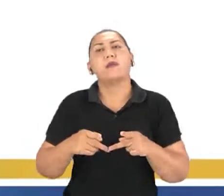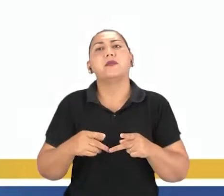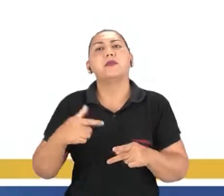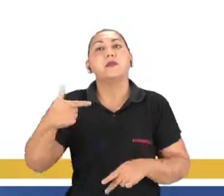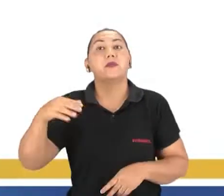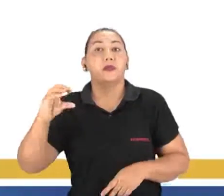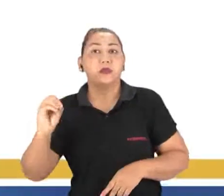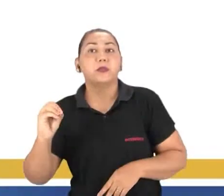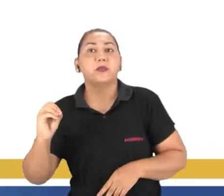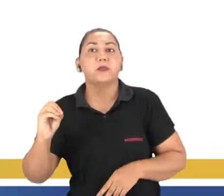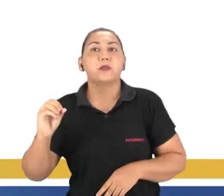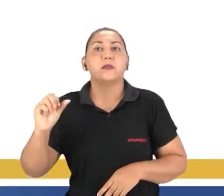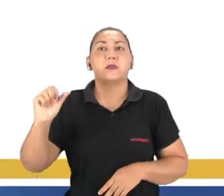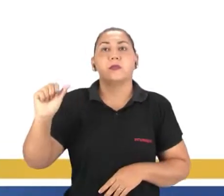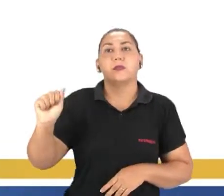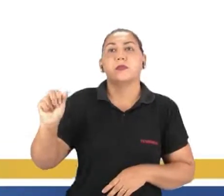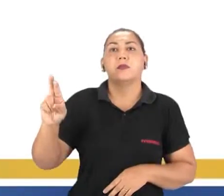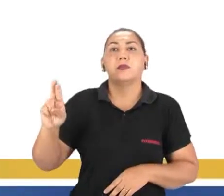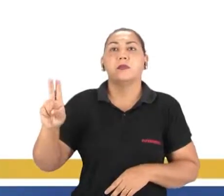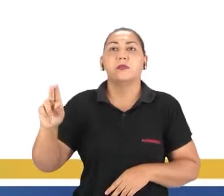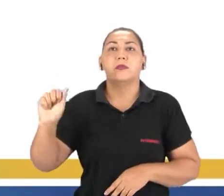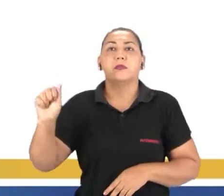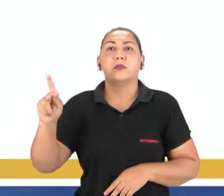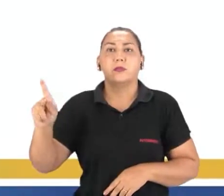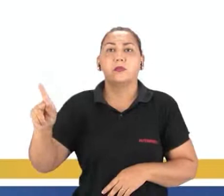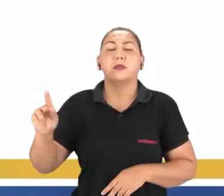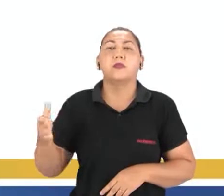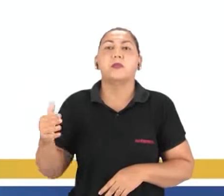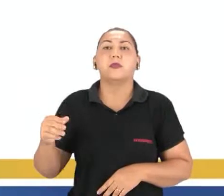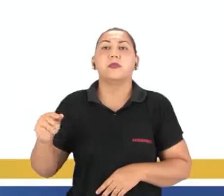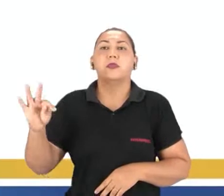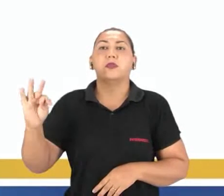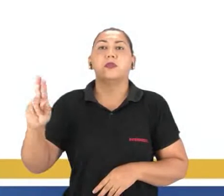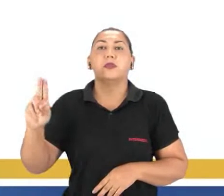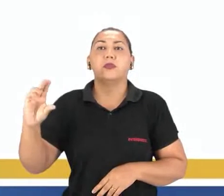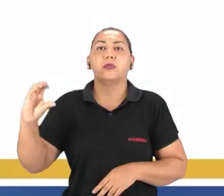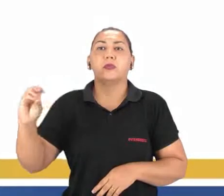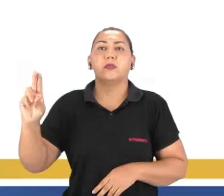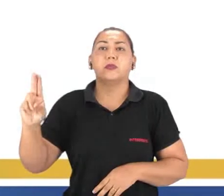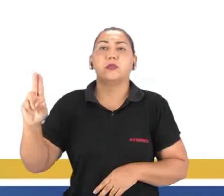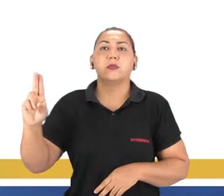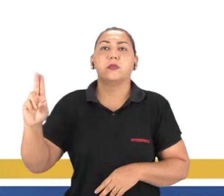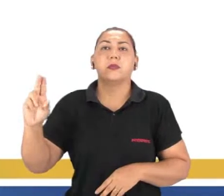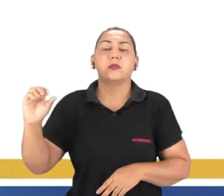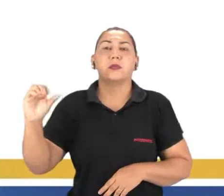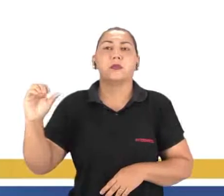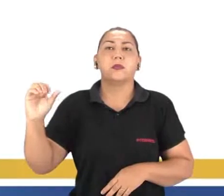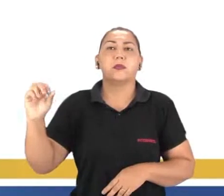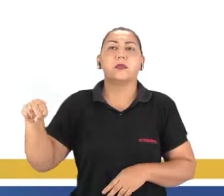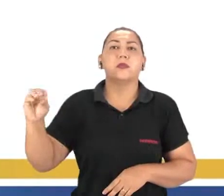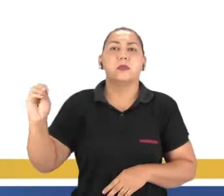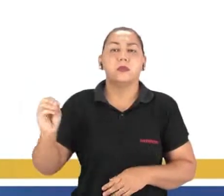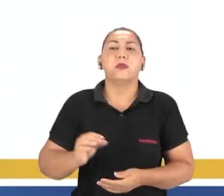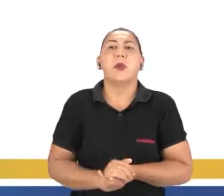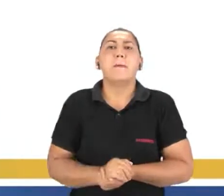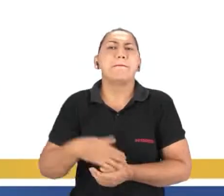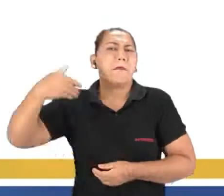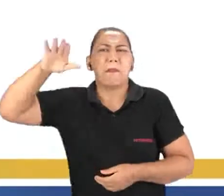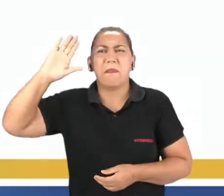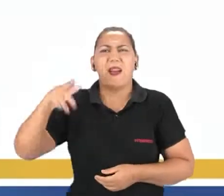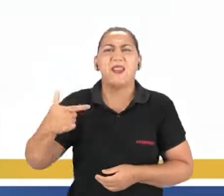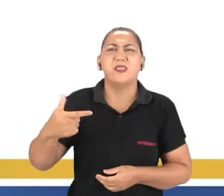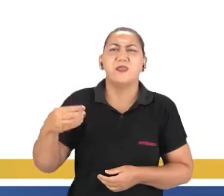famílias linguísticas, Aruac, Macu e Tucano. Eles somam mais de 26.000